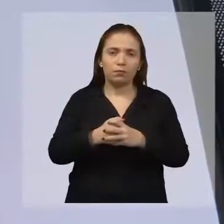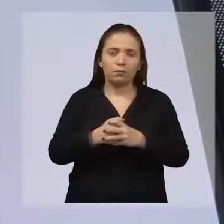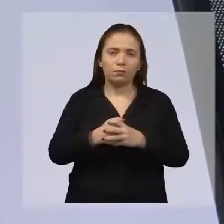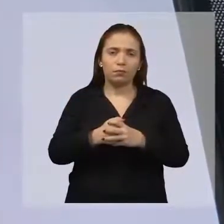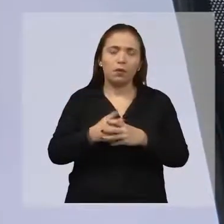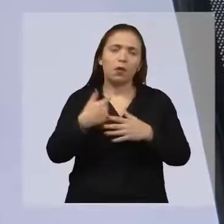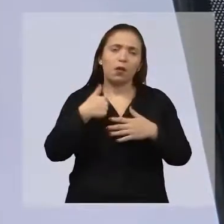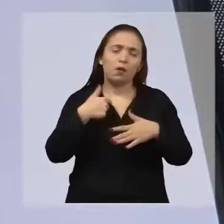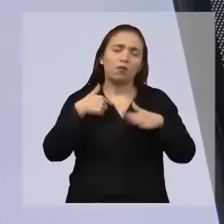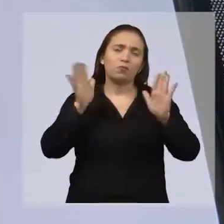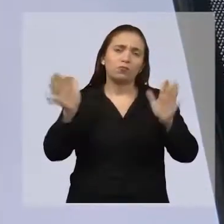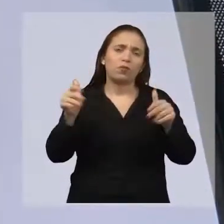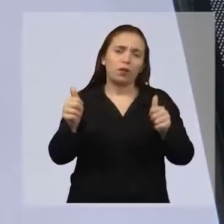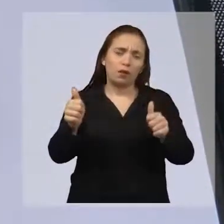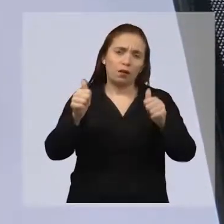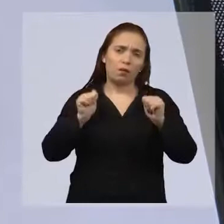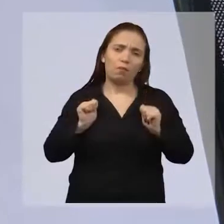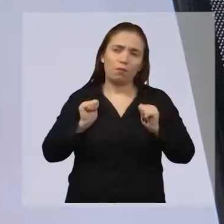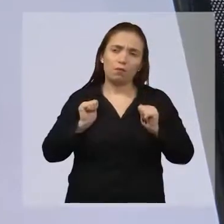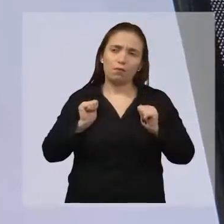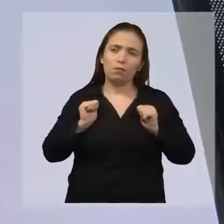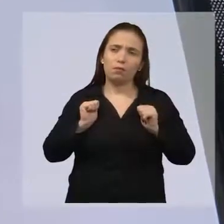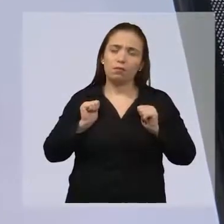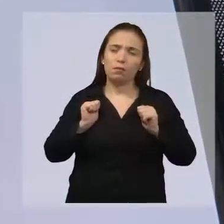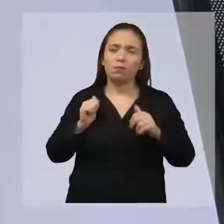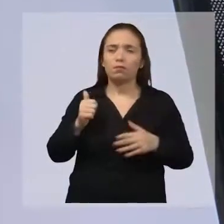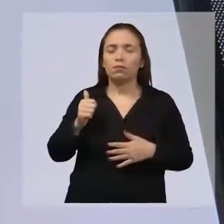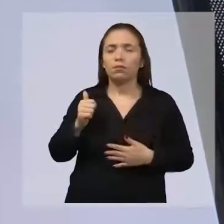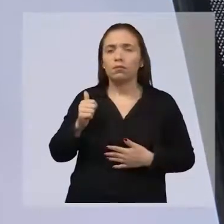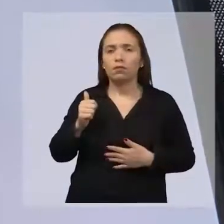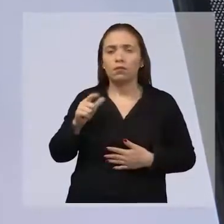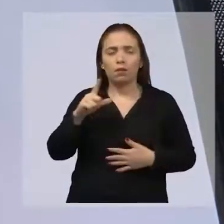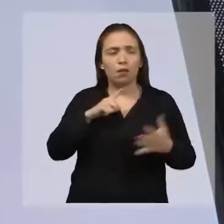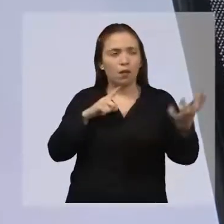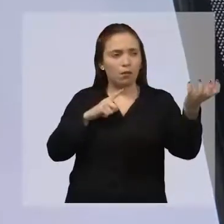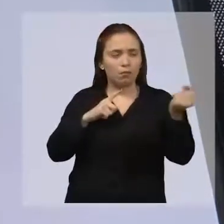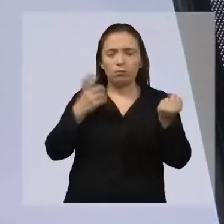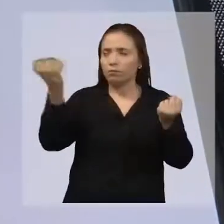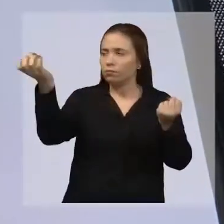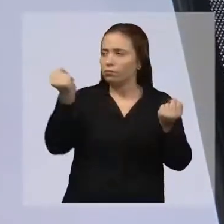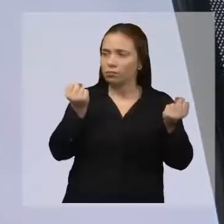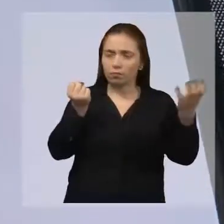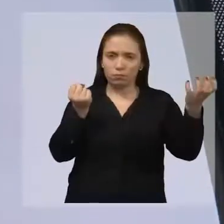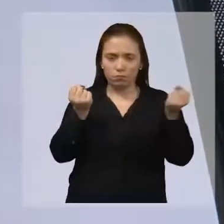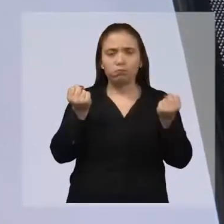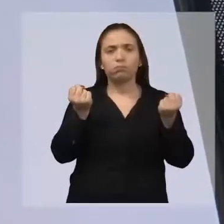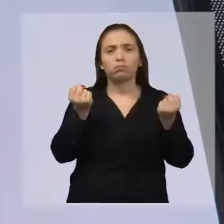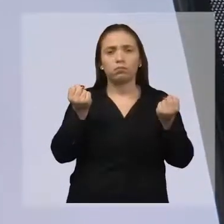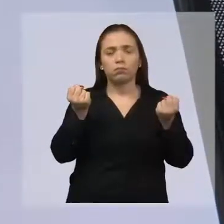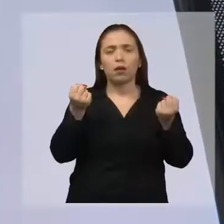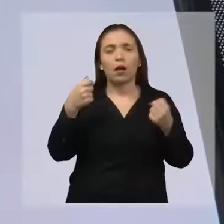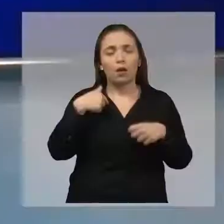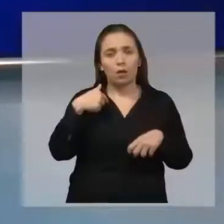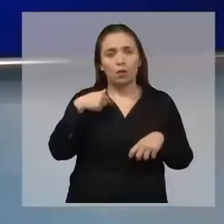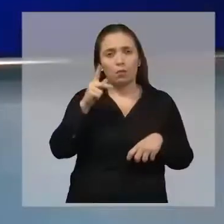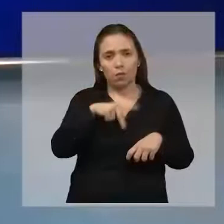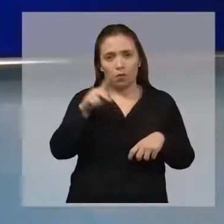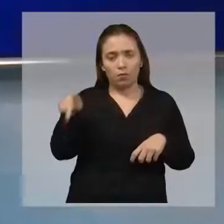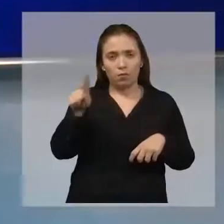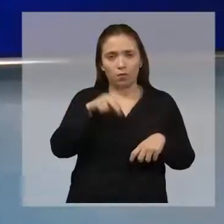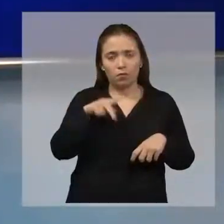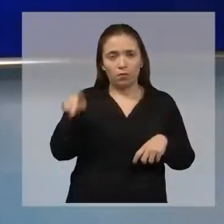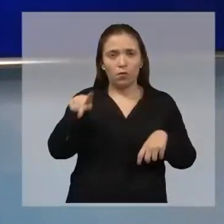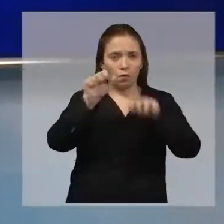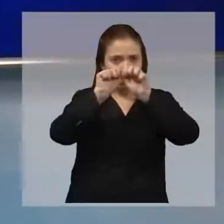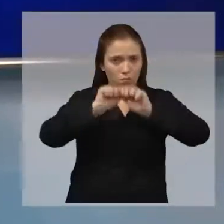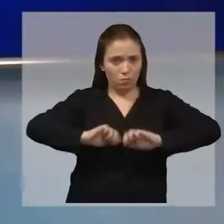sou aposentado somando as duas aposentadorias que eu tenho, de Professor da Universidade Federal da do Ceará.